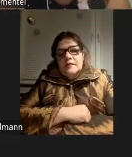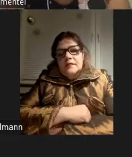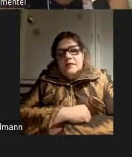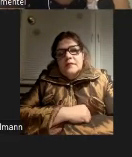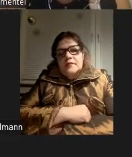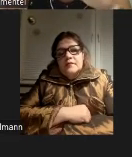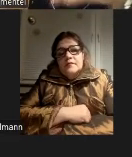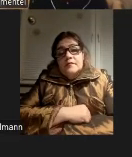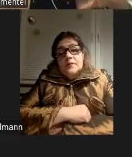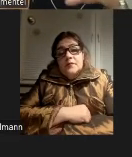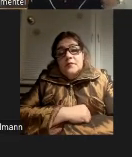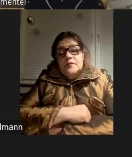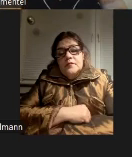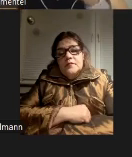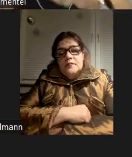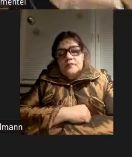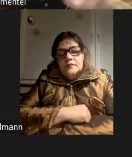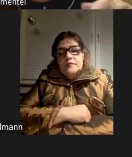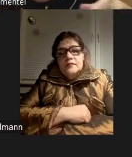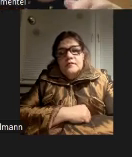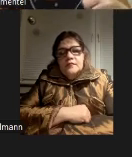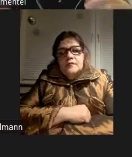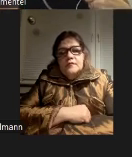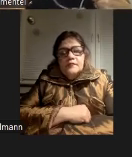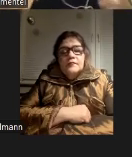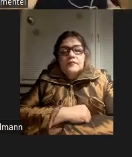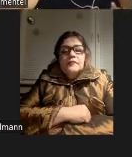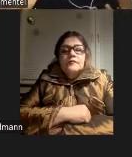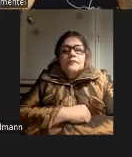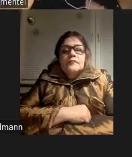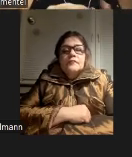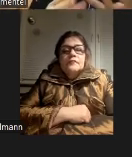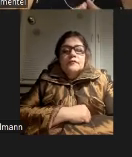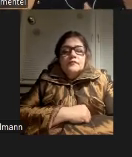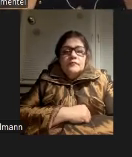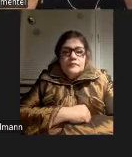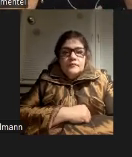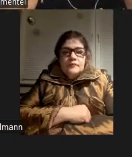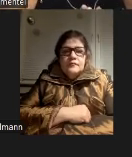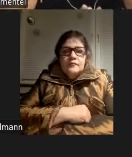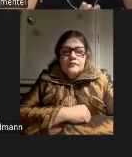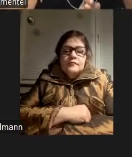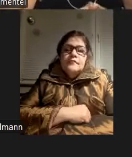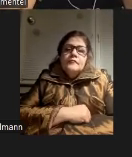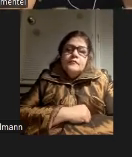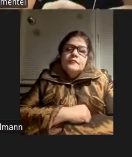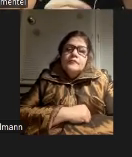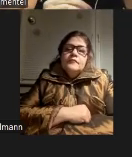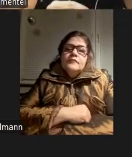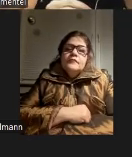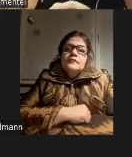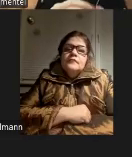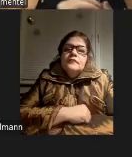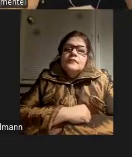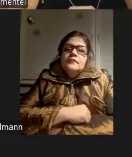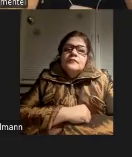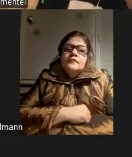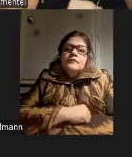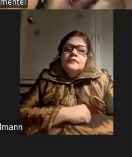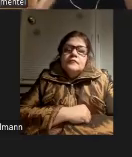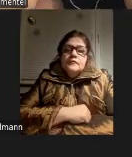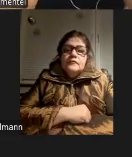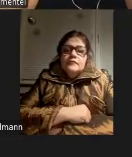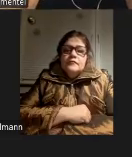eu trouxe esse artigo, depois eu vou passar para vocês lá no grupo, tá, minha gente? Esse artigo falava aqui de associação dos